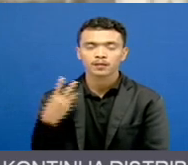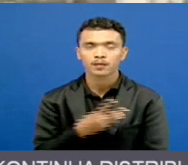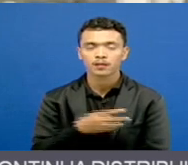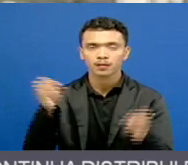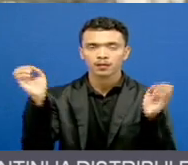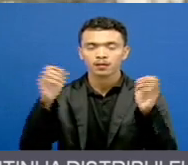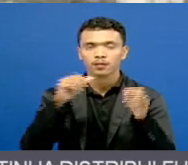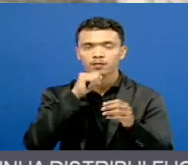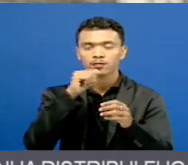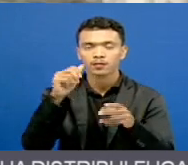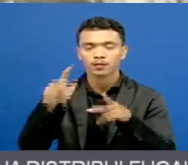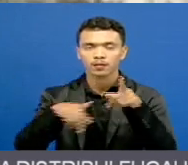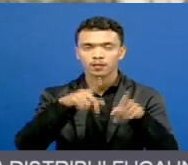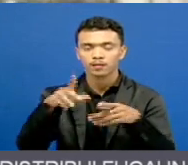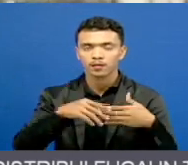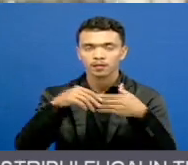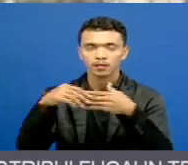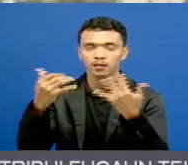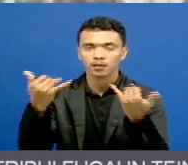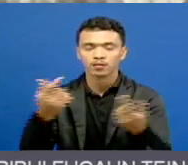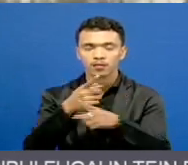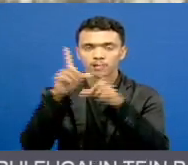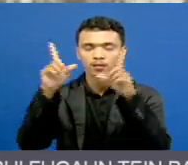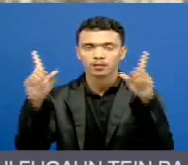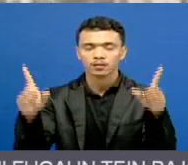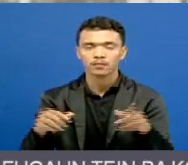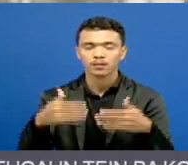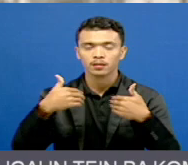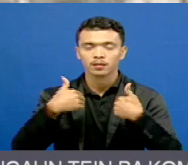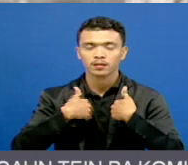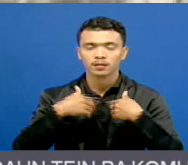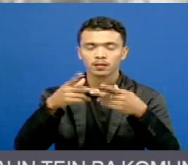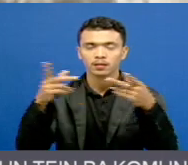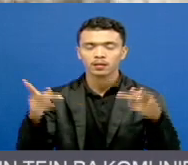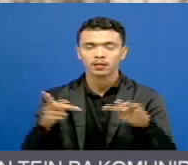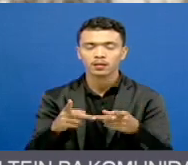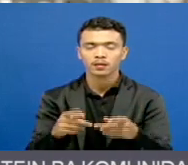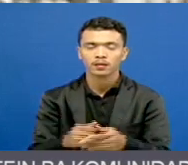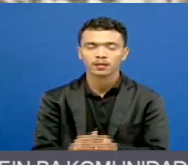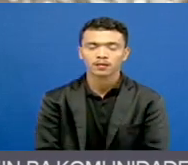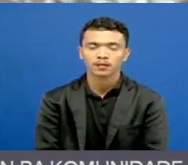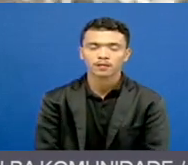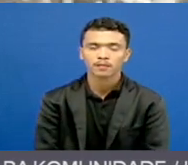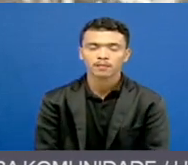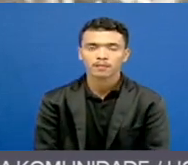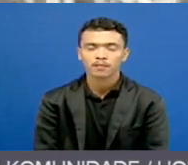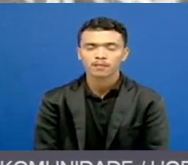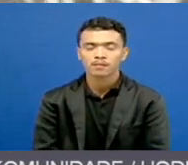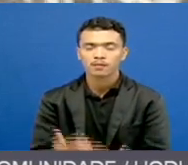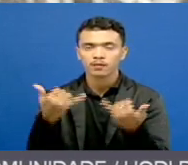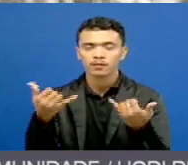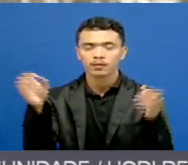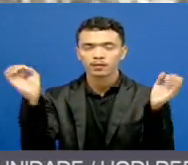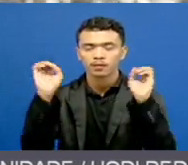ukun ita. Agora ni ita livre ona. Ita livre ona ia are iha iha milenium ida nebe maka oin loron la iha